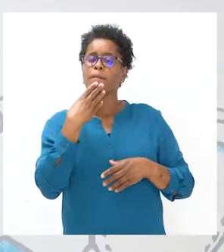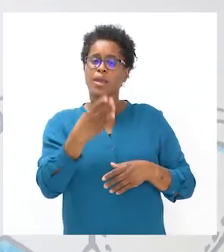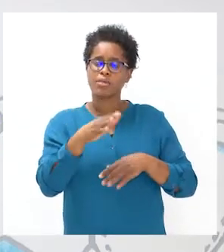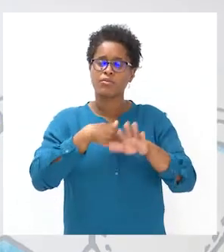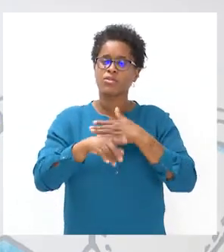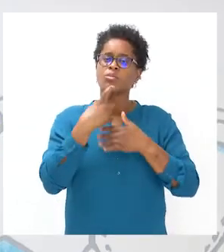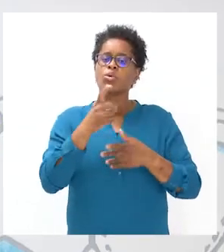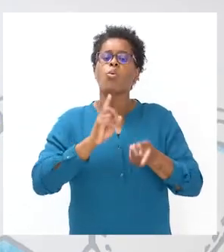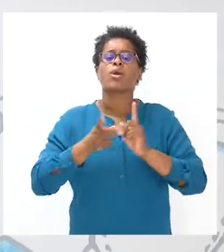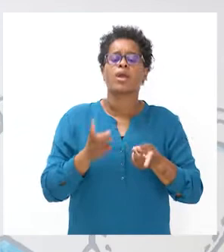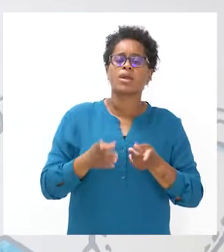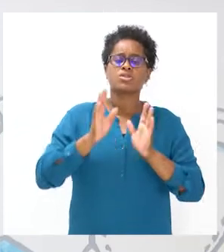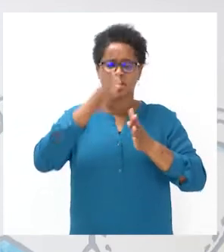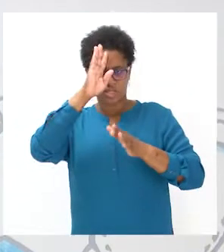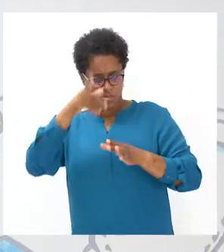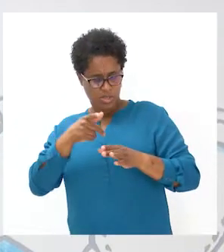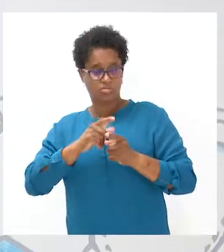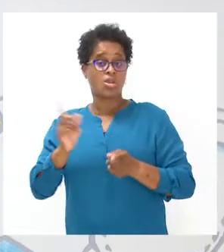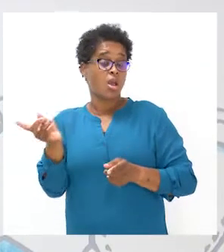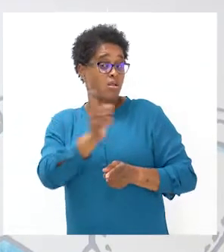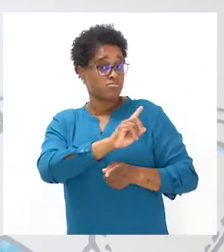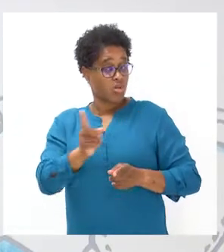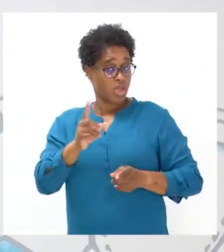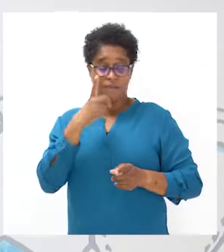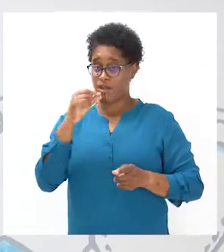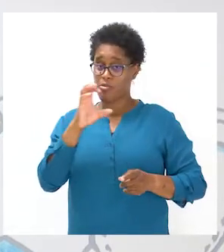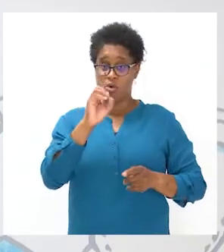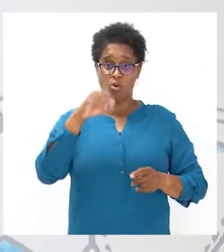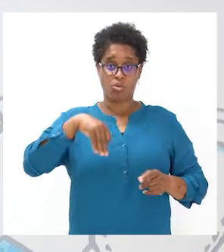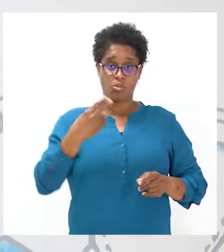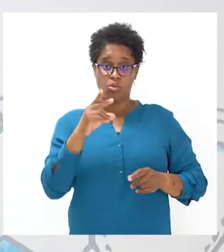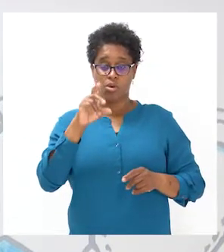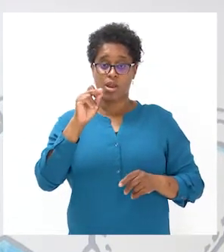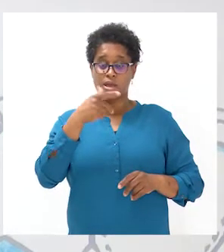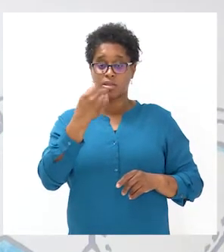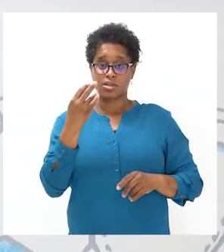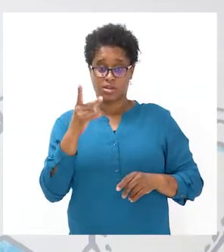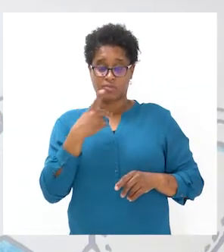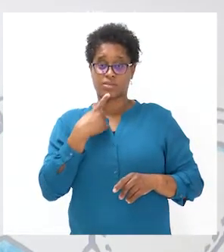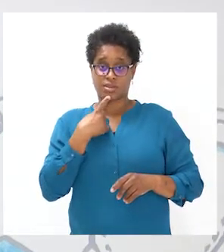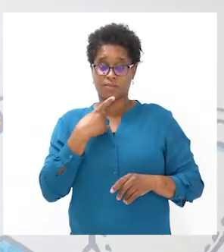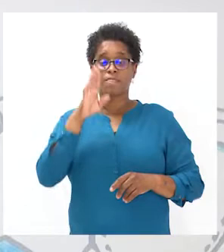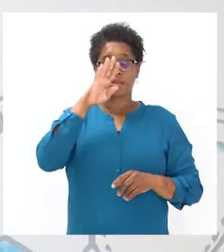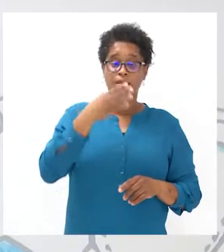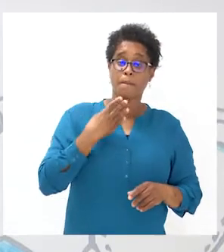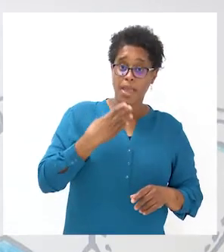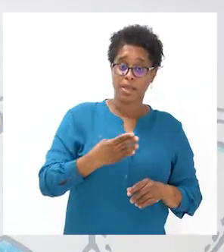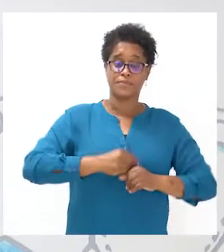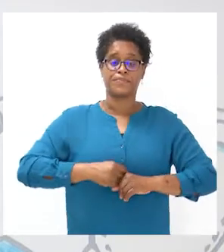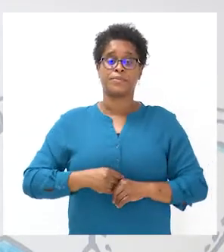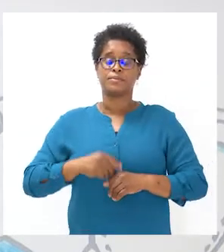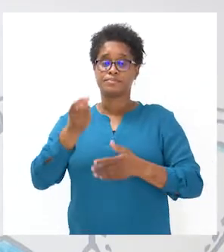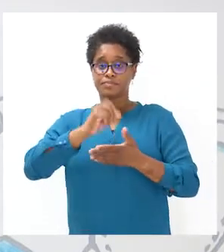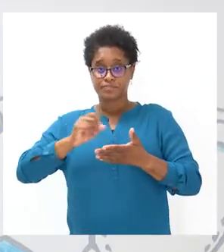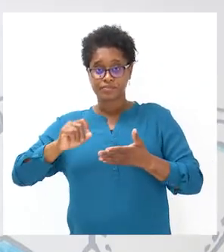quê? Já sabemos que não é verbo copulativo, certo? Se pede para